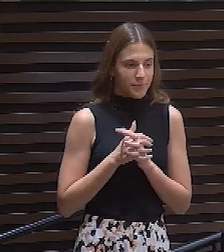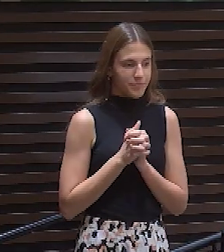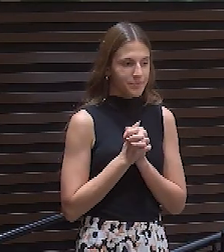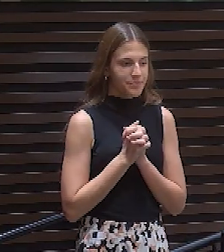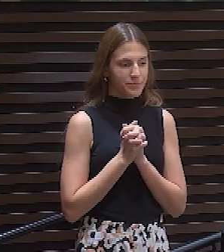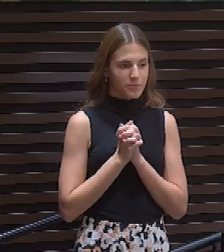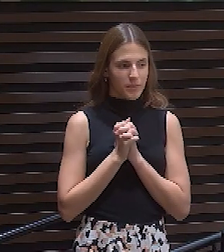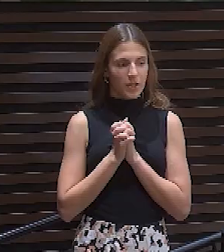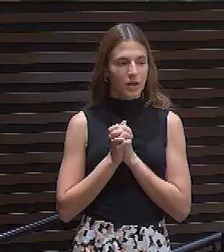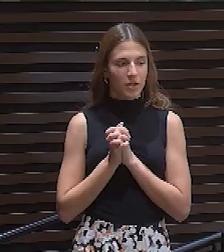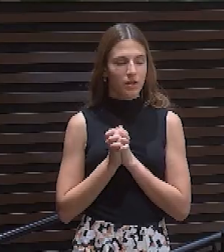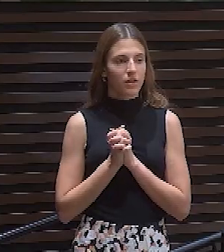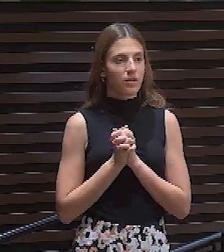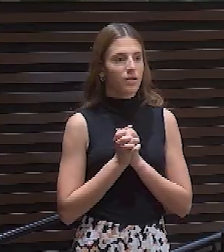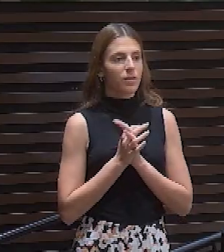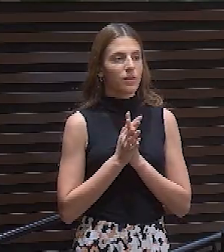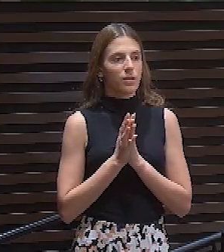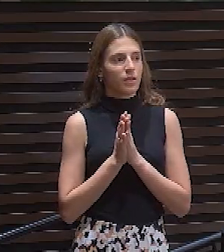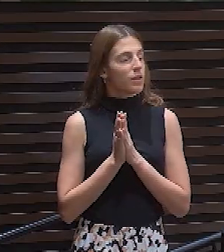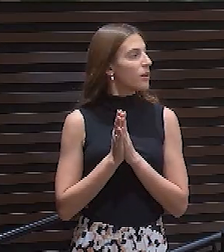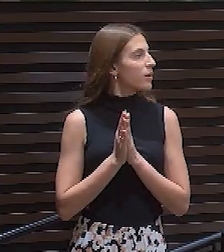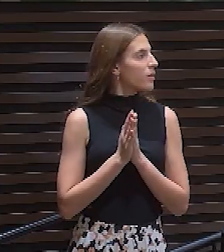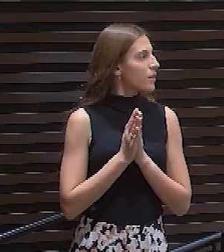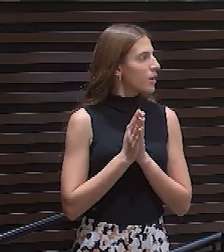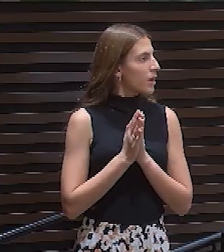E nesse lugar você tem que